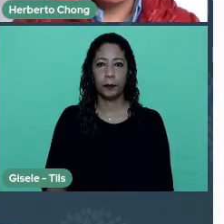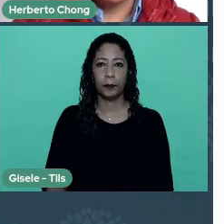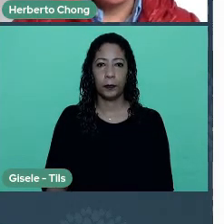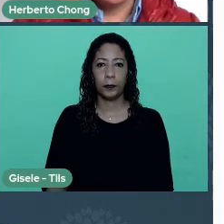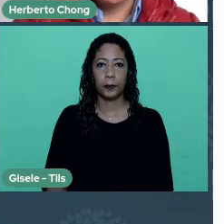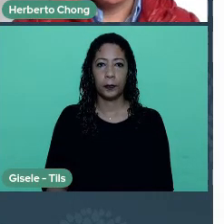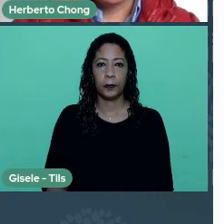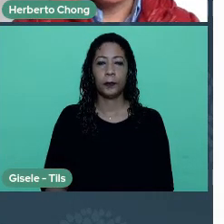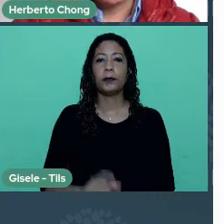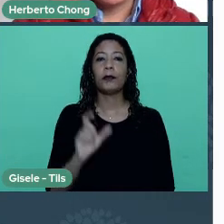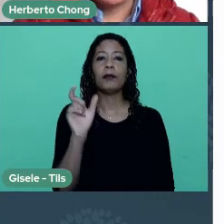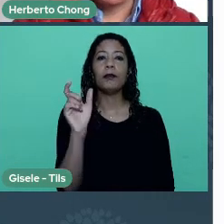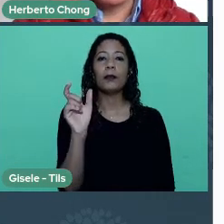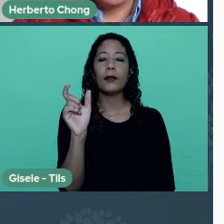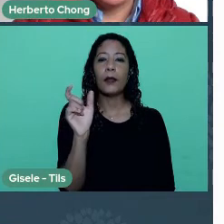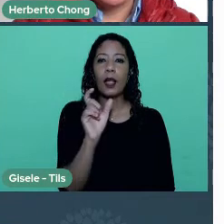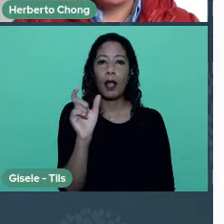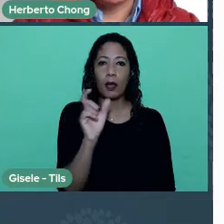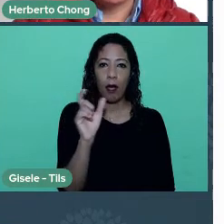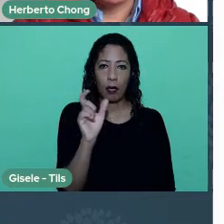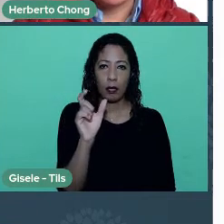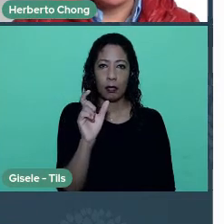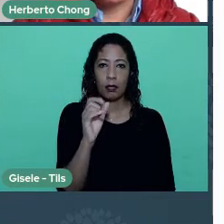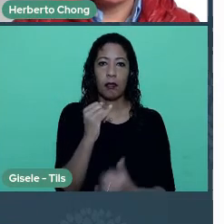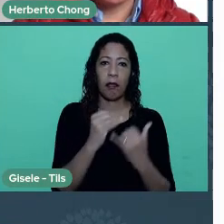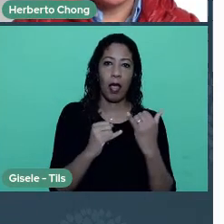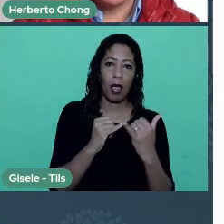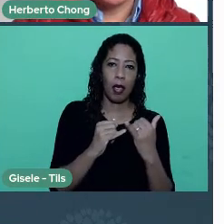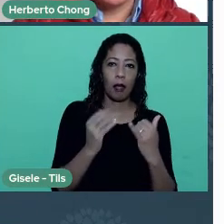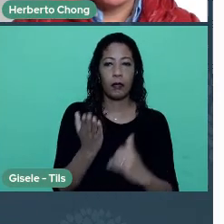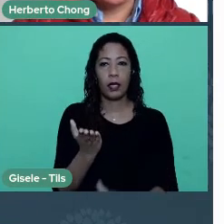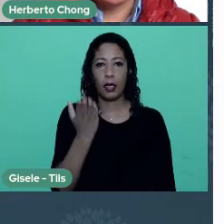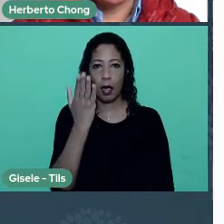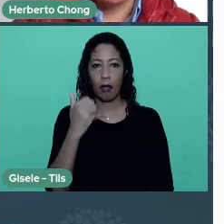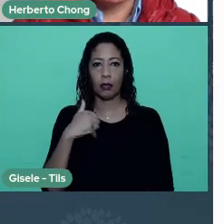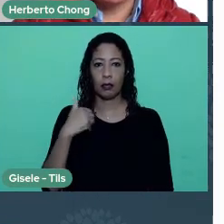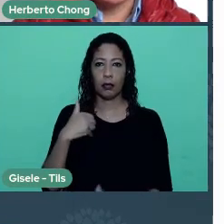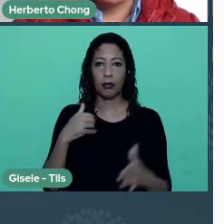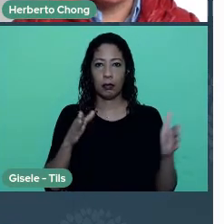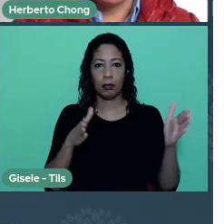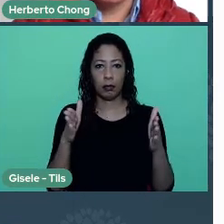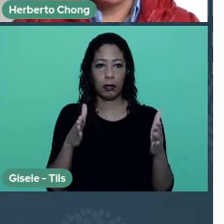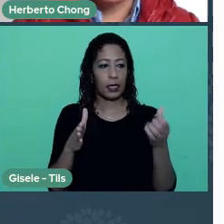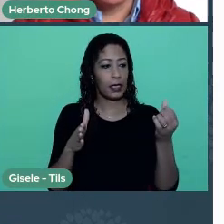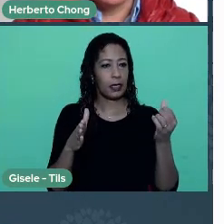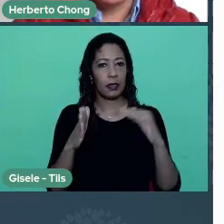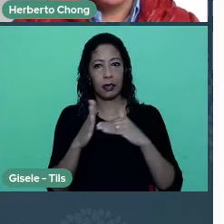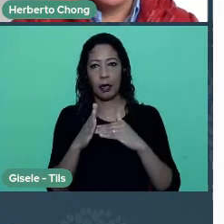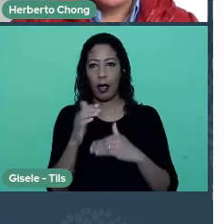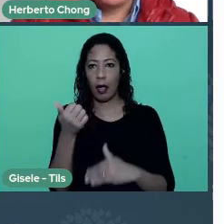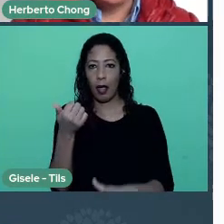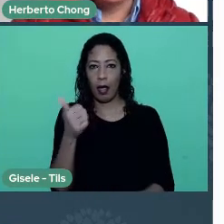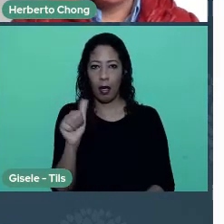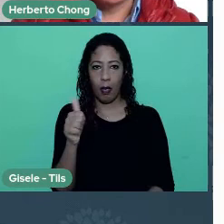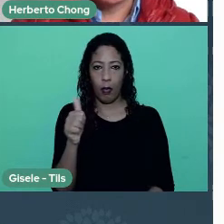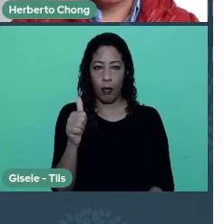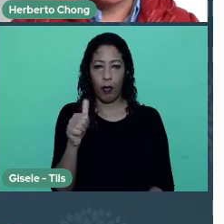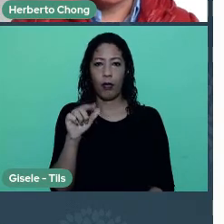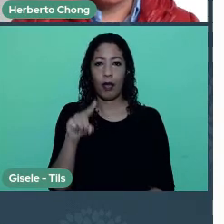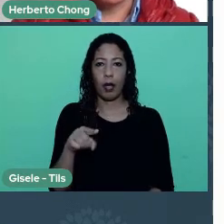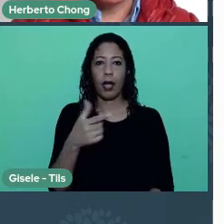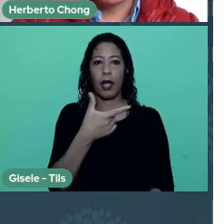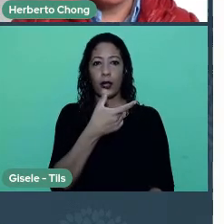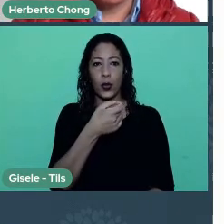A dose considerada média e alta para esta faixa de idade entre 6 e 11 anos de budesonida é de 200